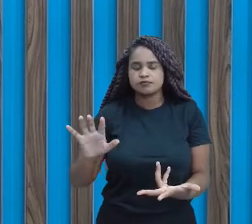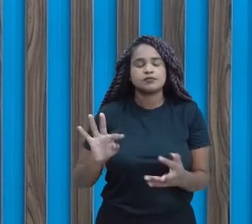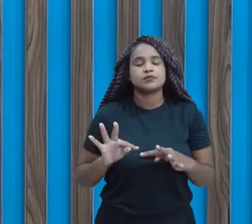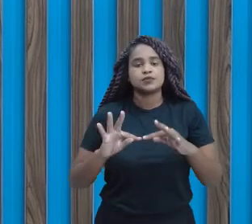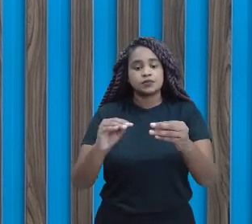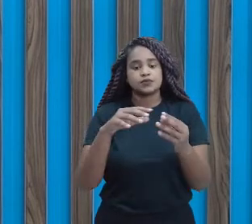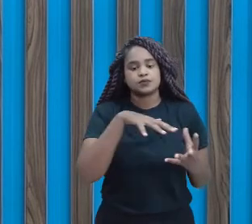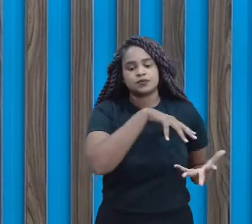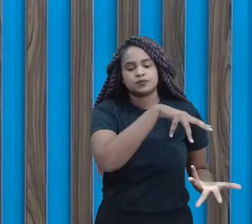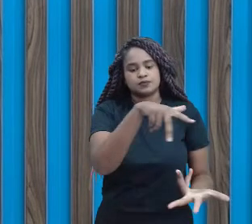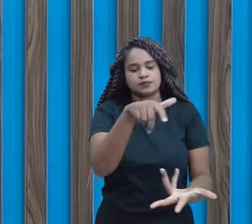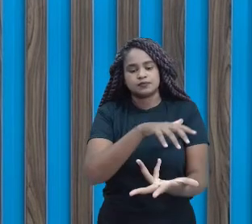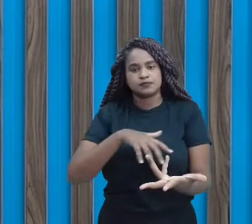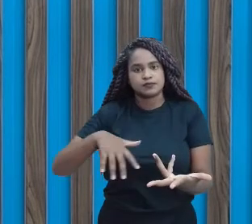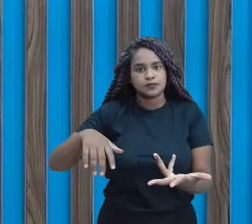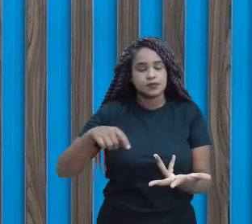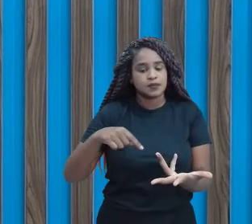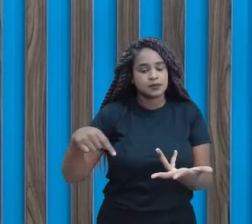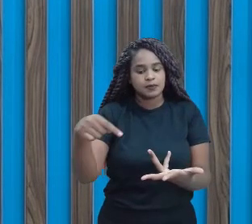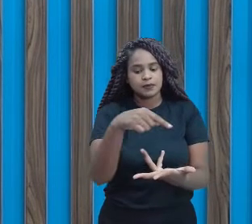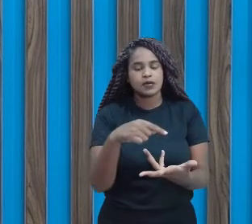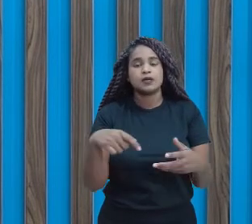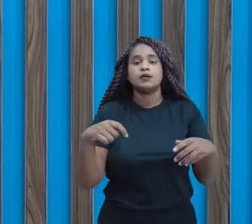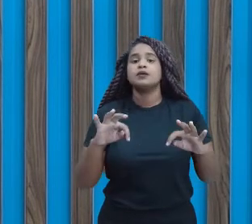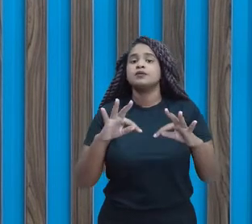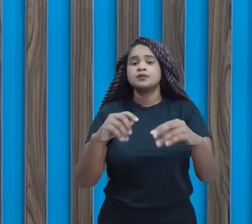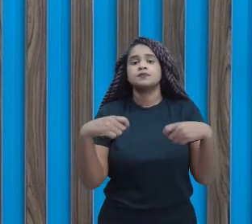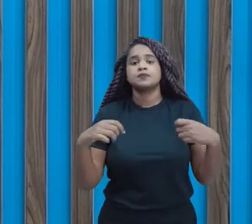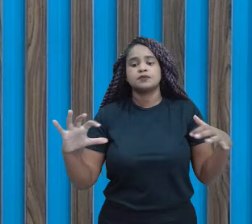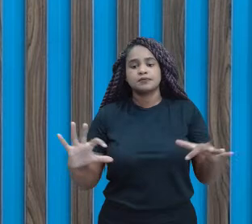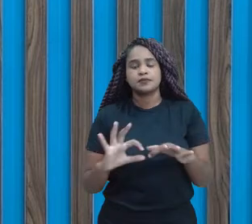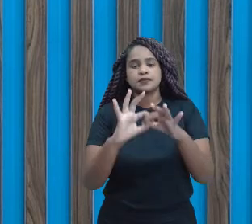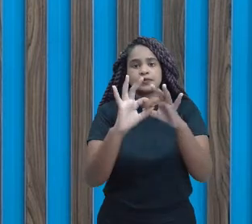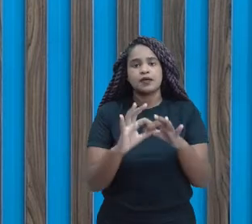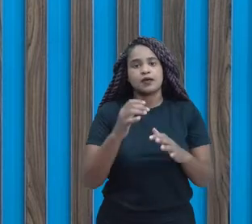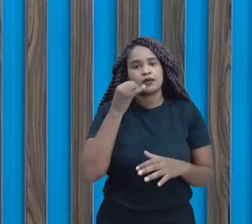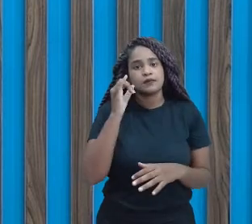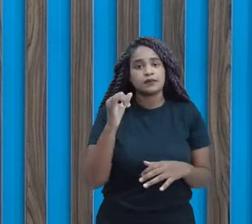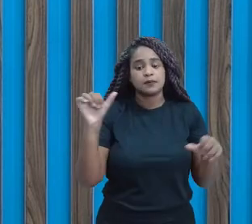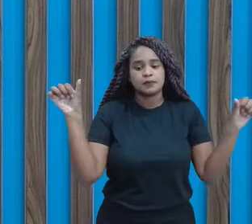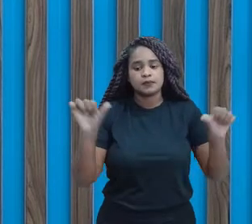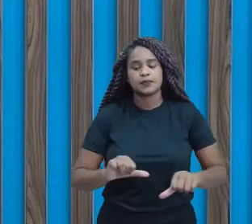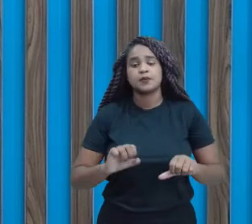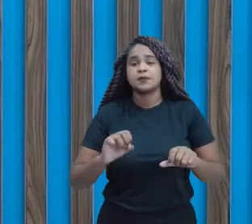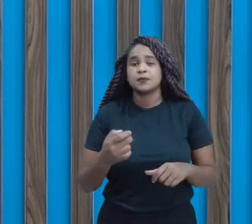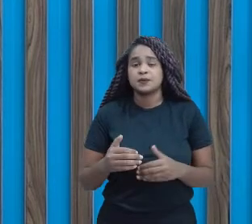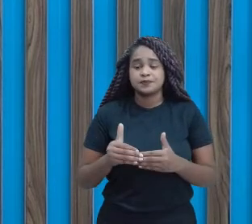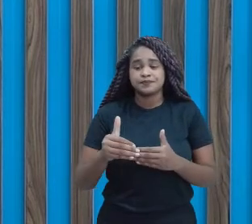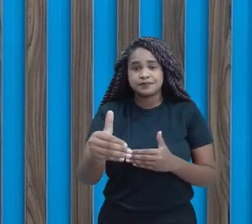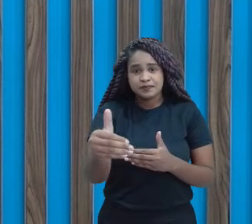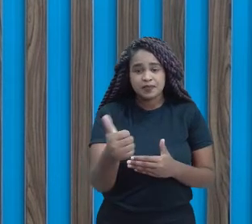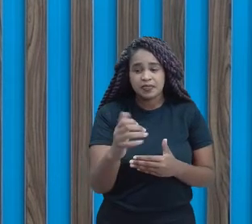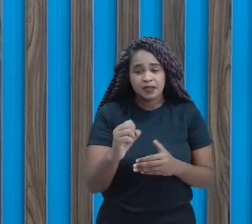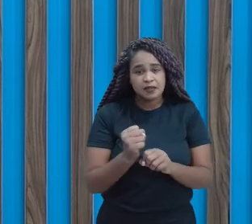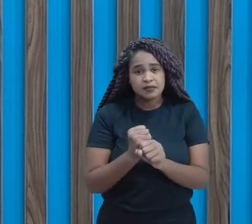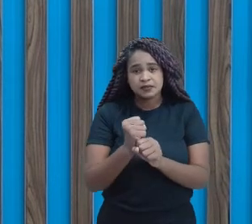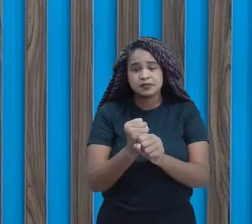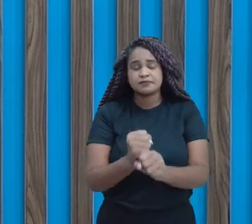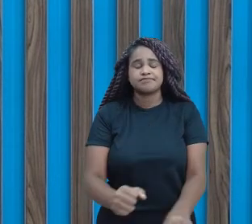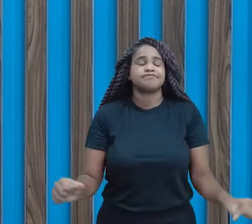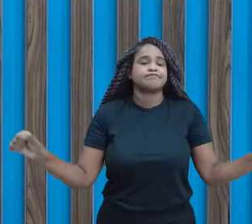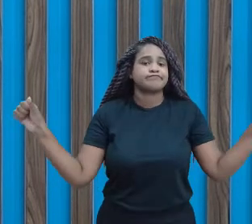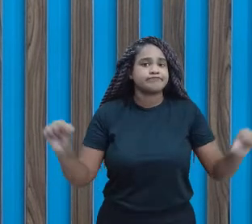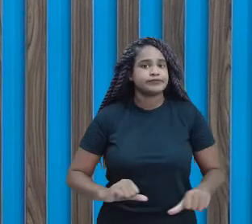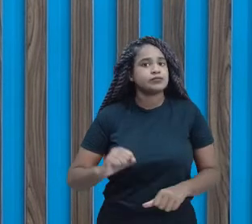mundo se une para evitar um mal maior, ou a gente vai ter um problema seríssimo daqui a 10 anos com o avanço do